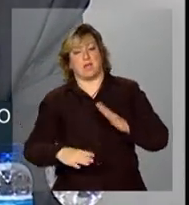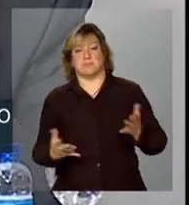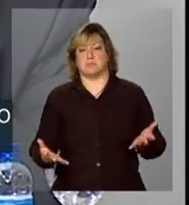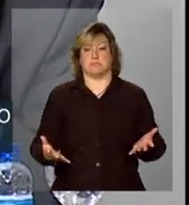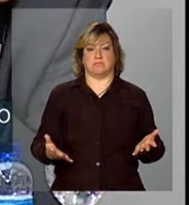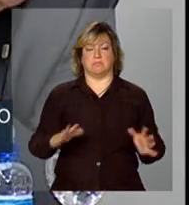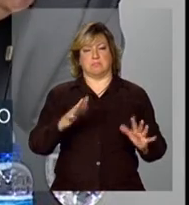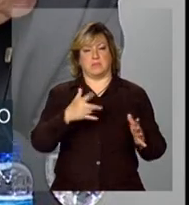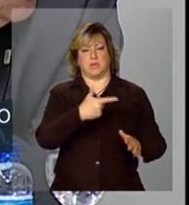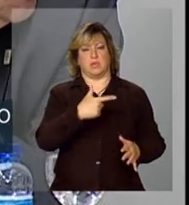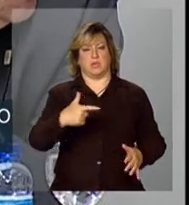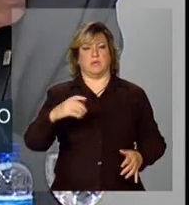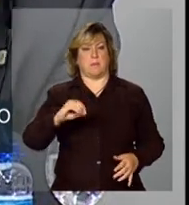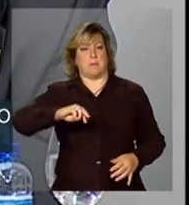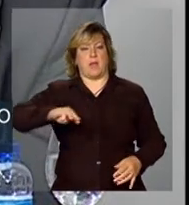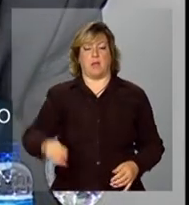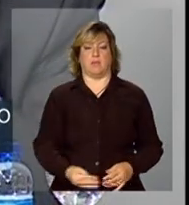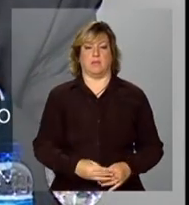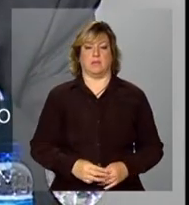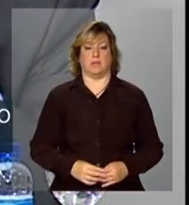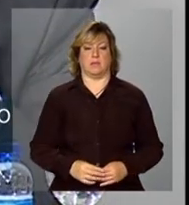200... Hein?